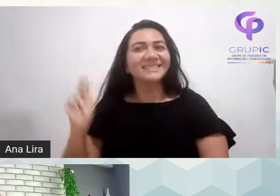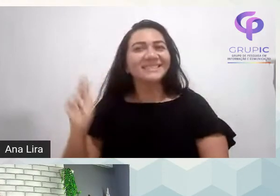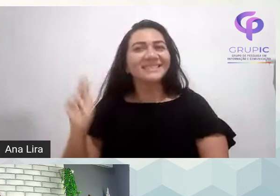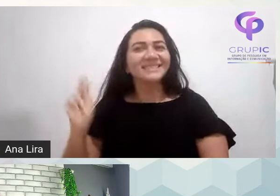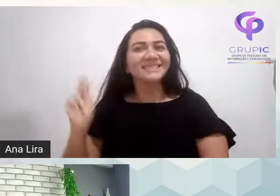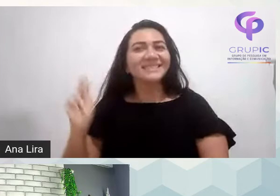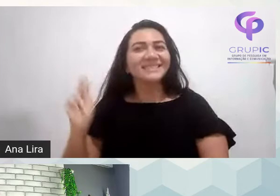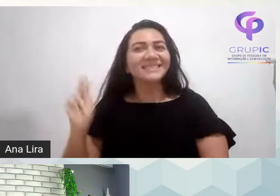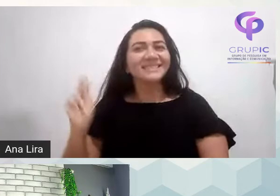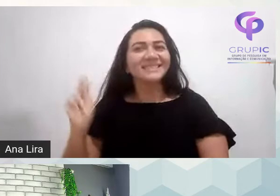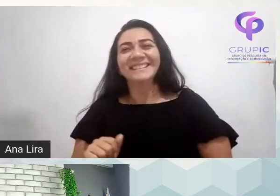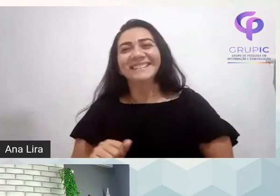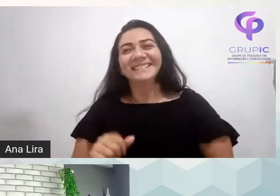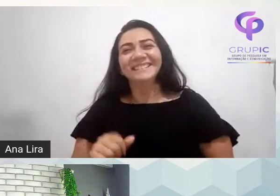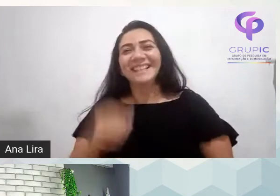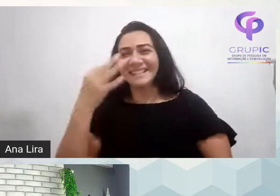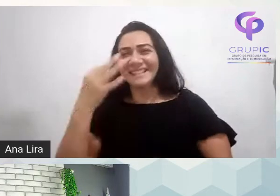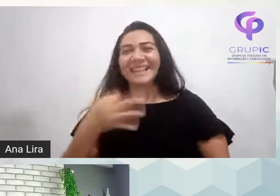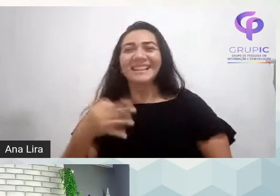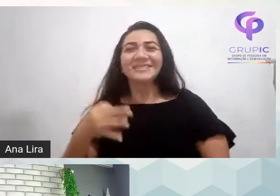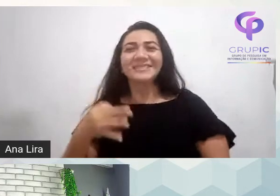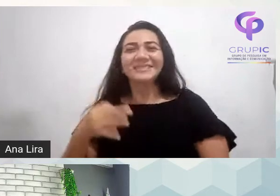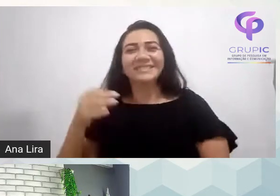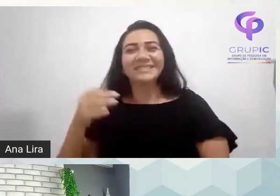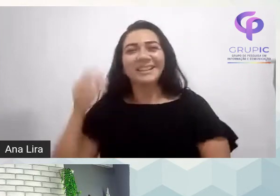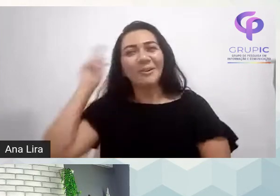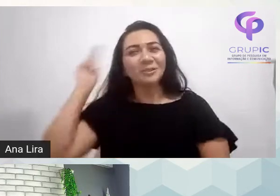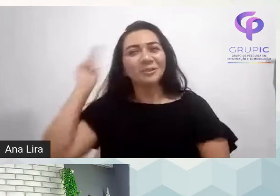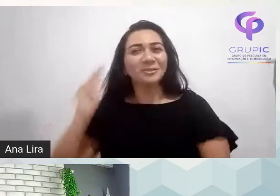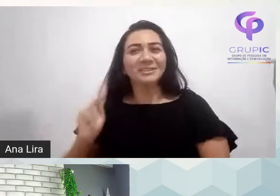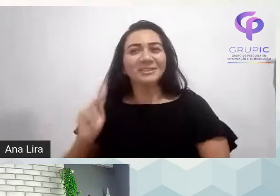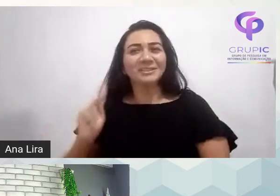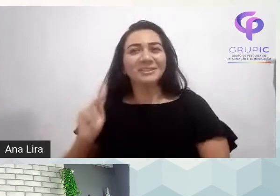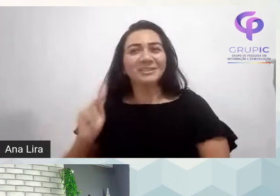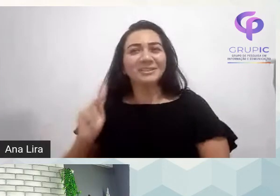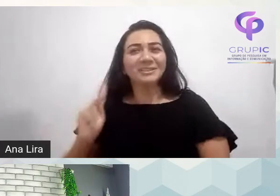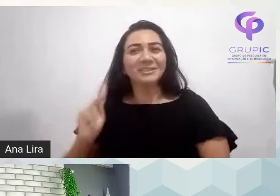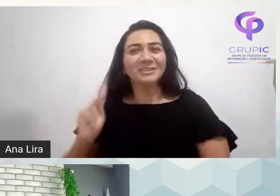ainda. Aí alguém tem que fazer para mim, cara.